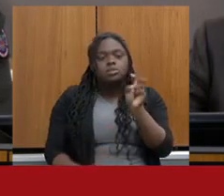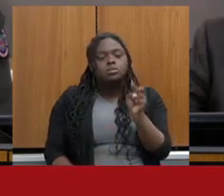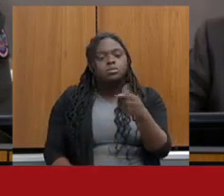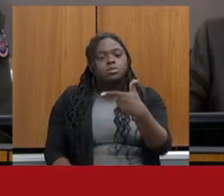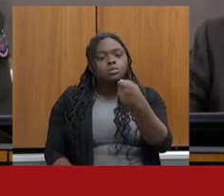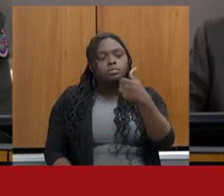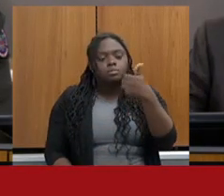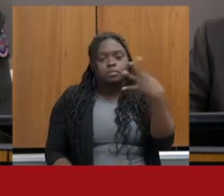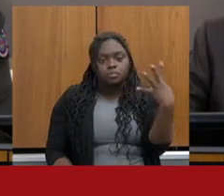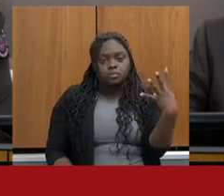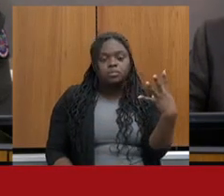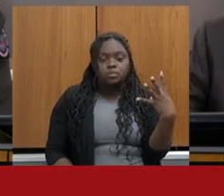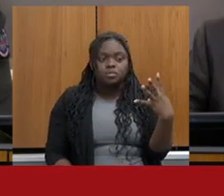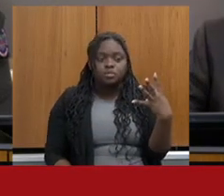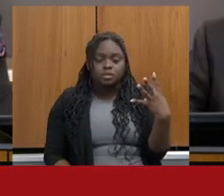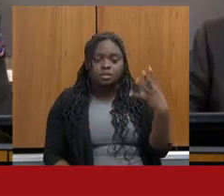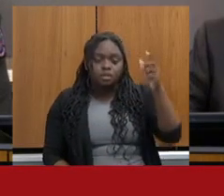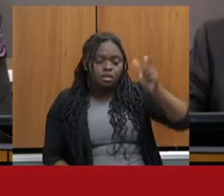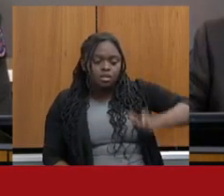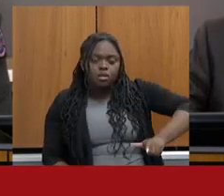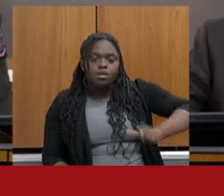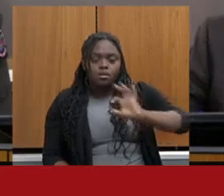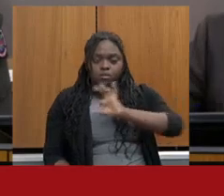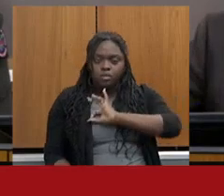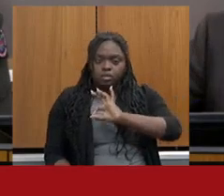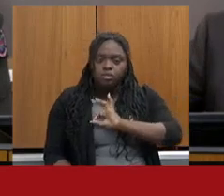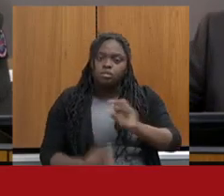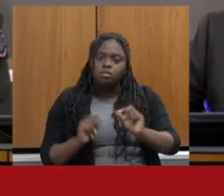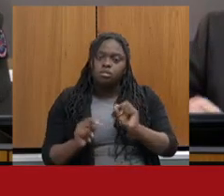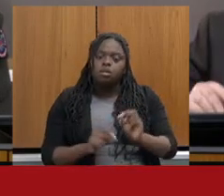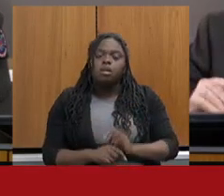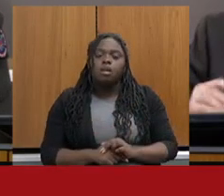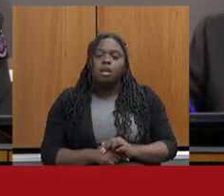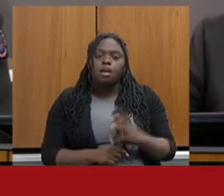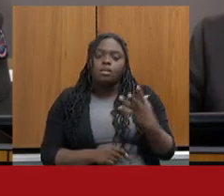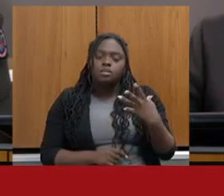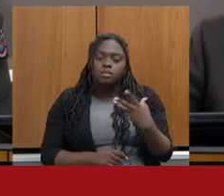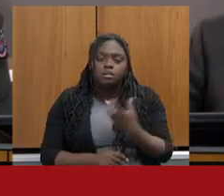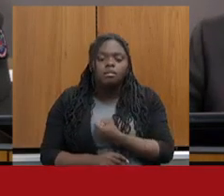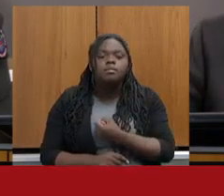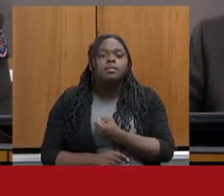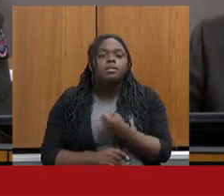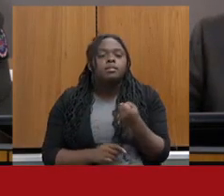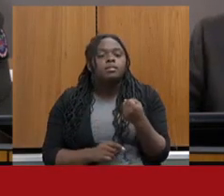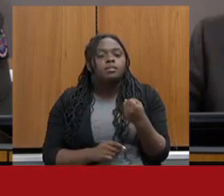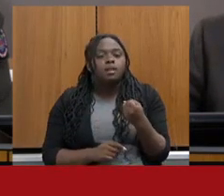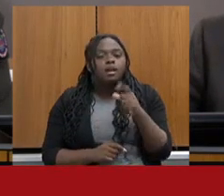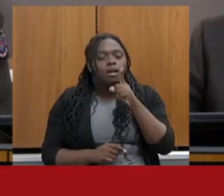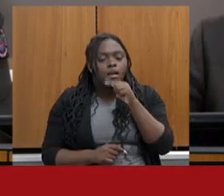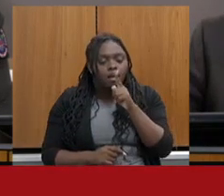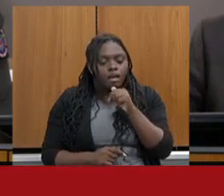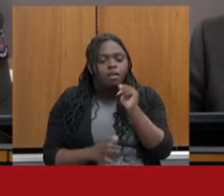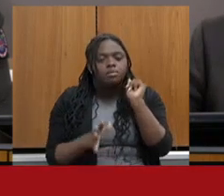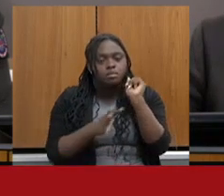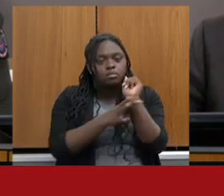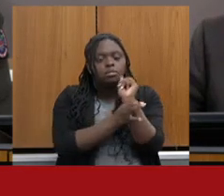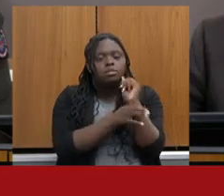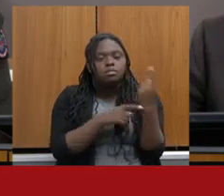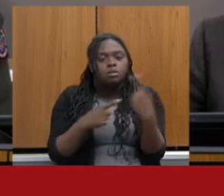militares em assuntos relativos a combate à incêndio Urbano salvamento Aquático Segurança contra incêndio Pânico